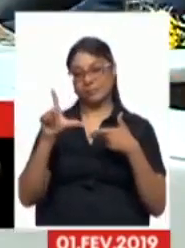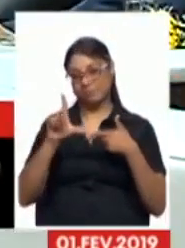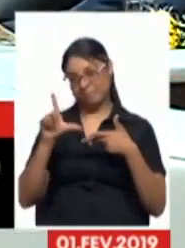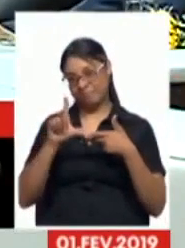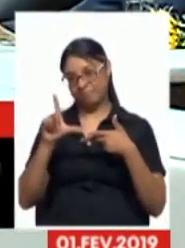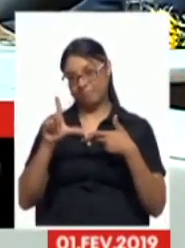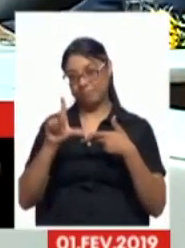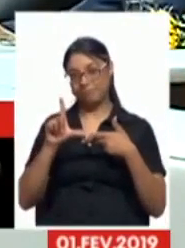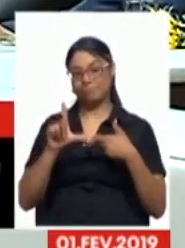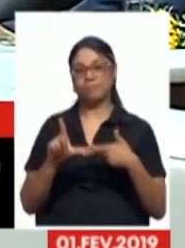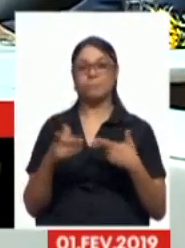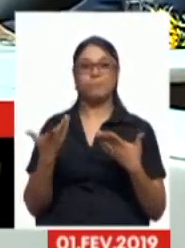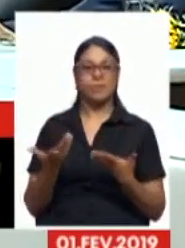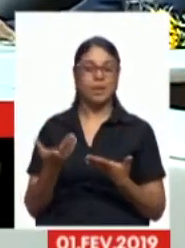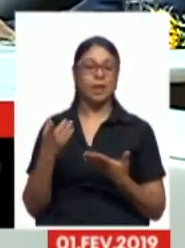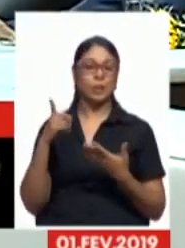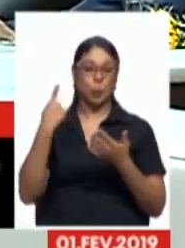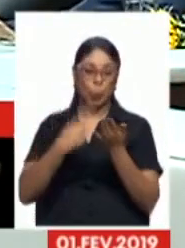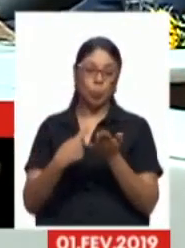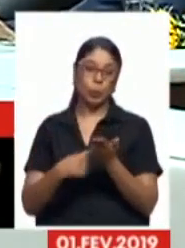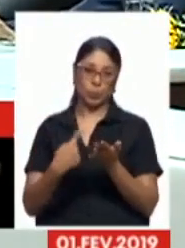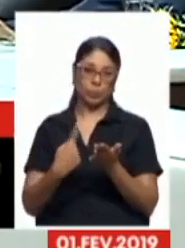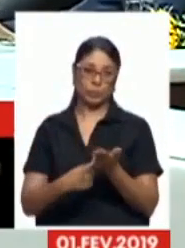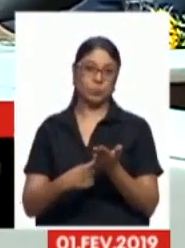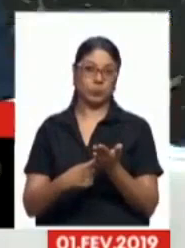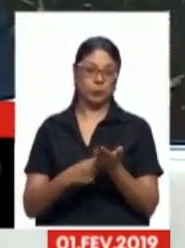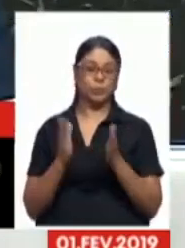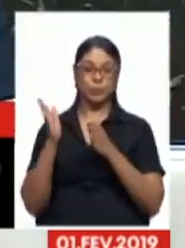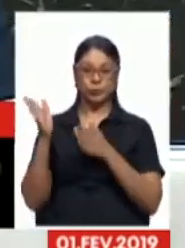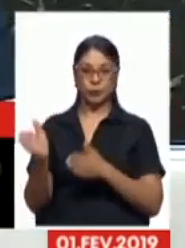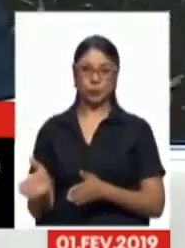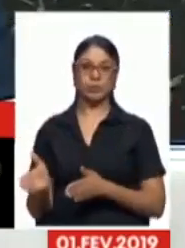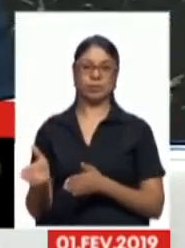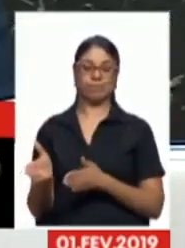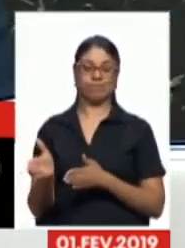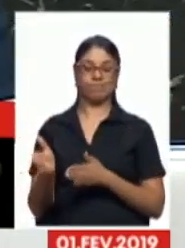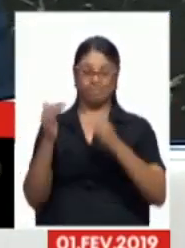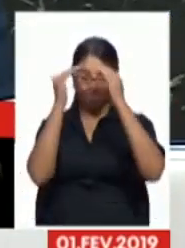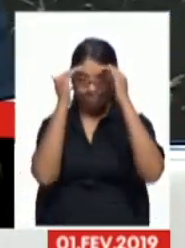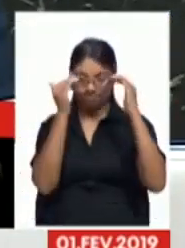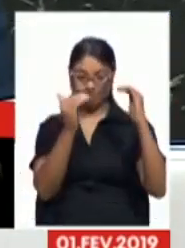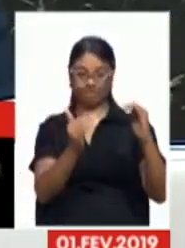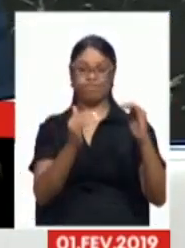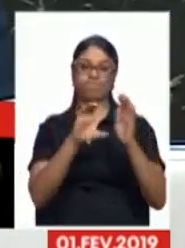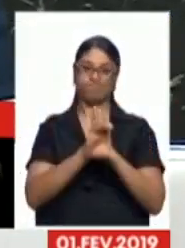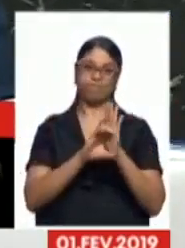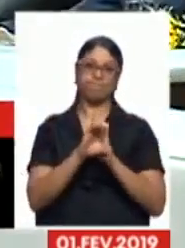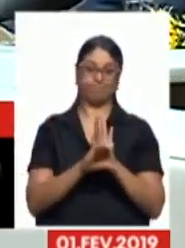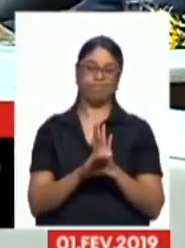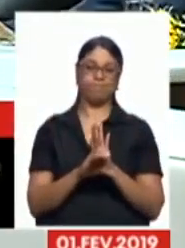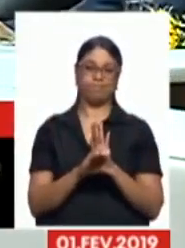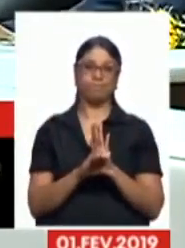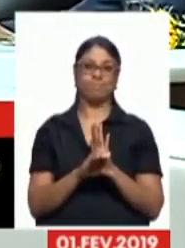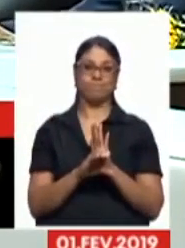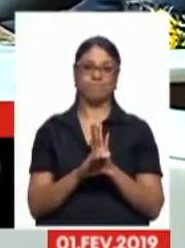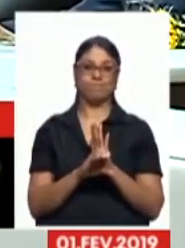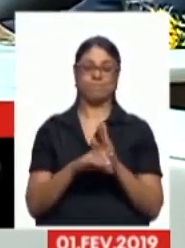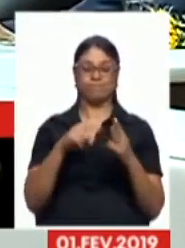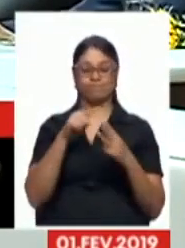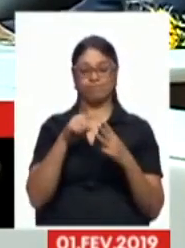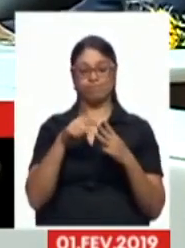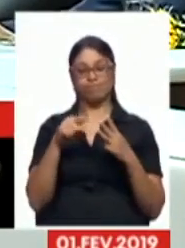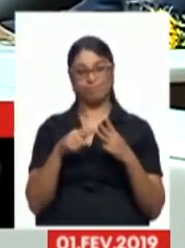o inarredável compromisso com o fiel cumprimento do seu papel constitucional, a tríade